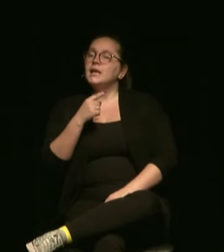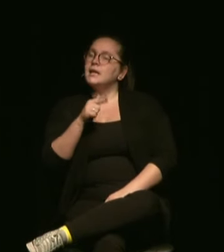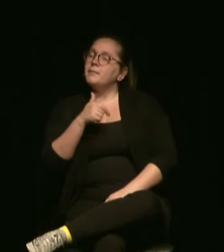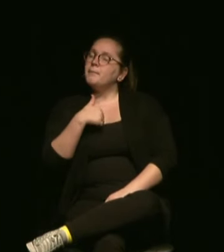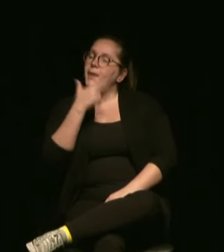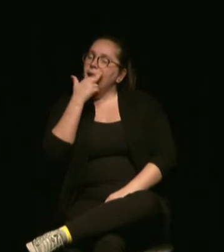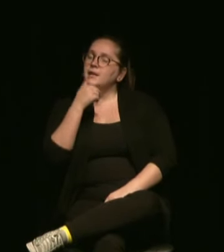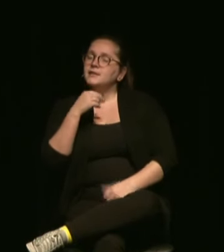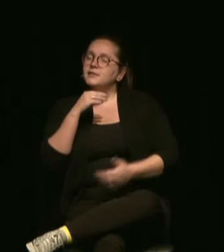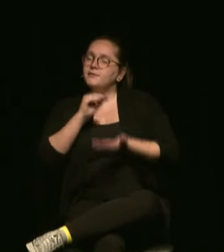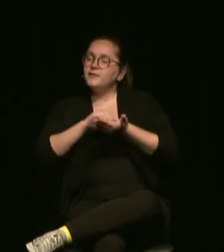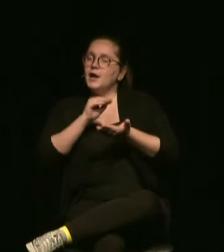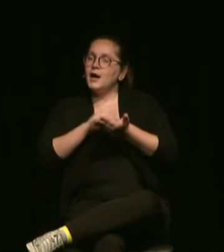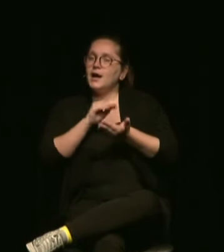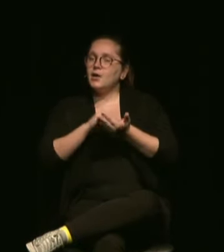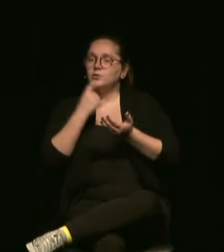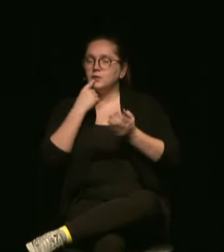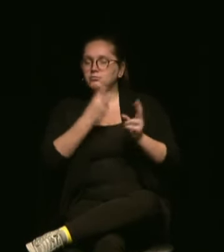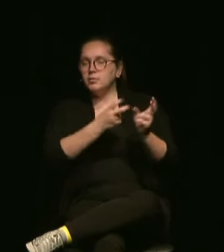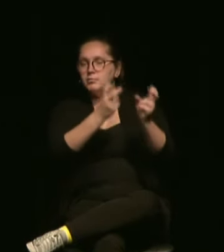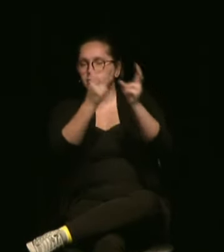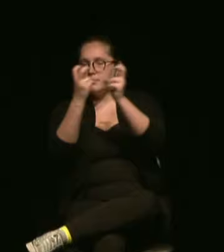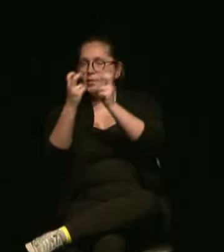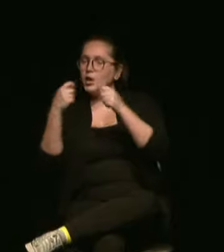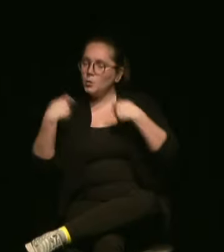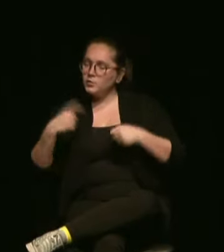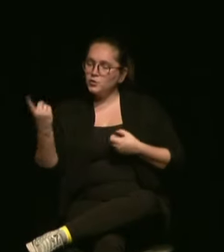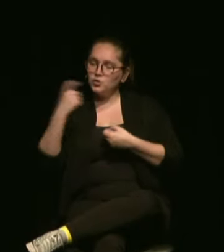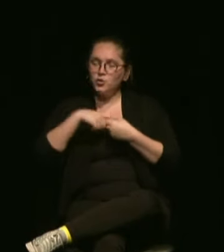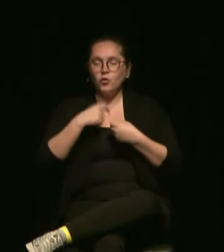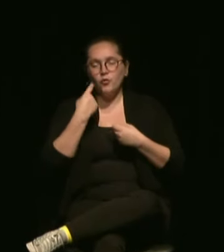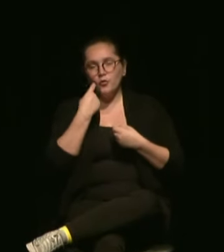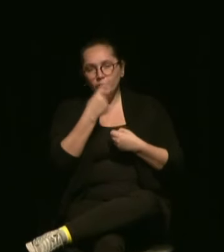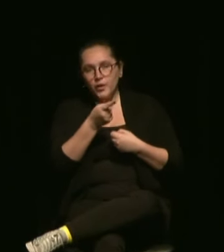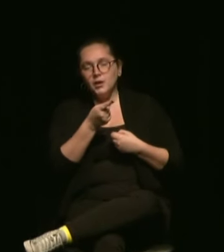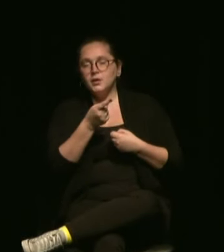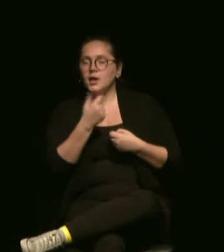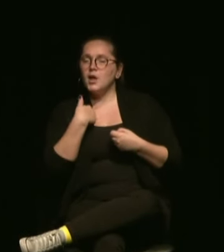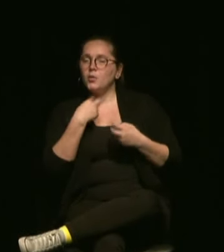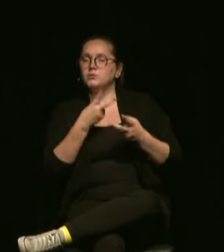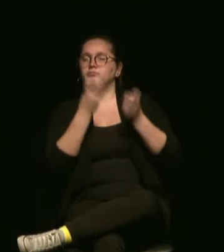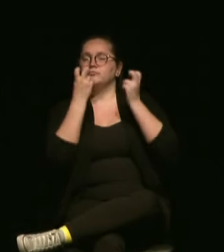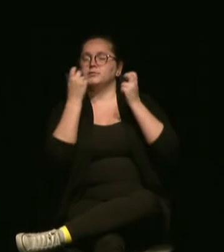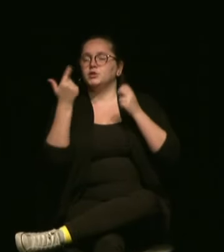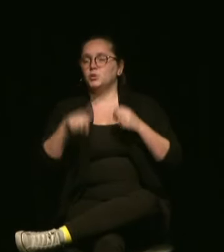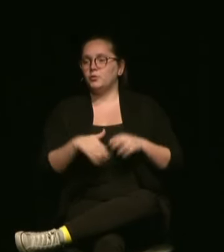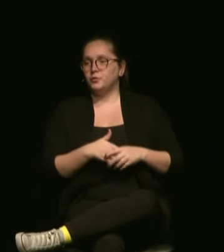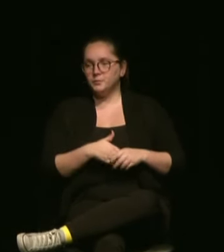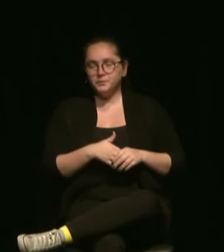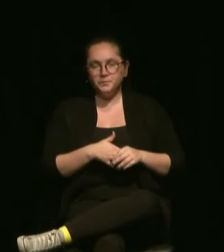voltar a vê-los como cinema, e talvez tenha alguma coisa ali bacana.